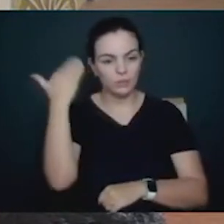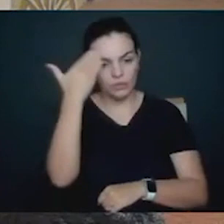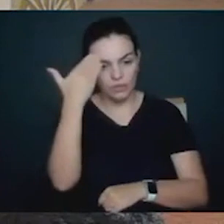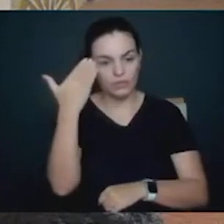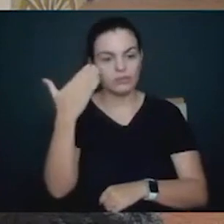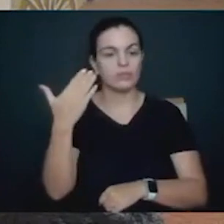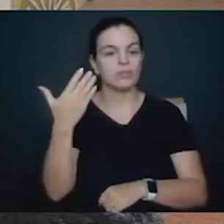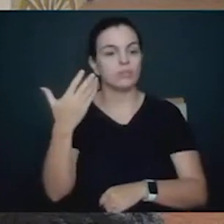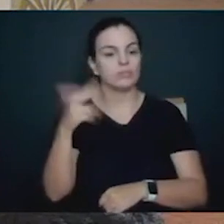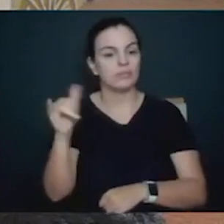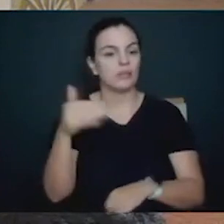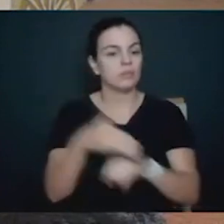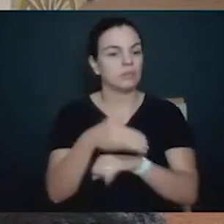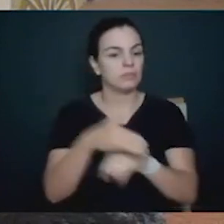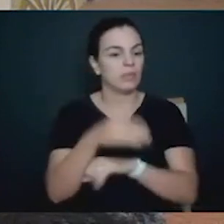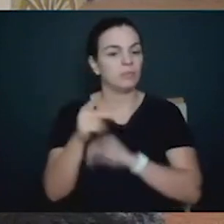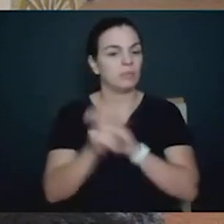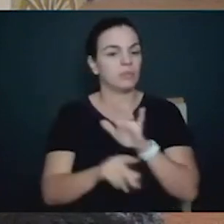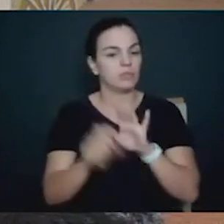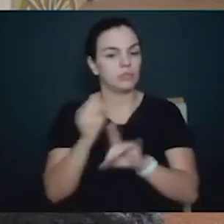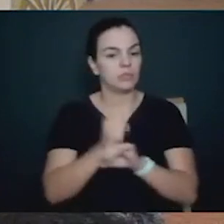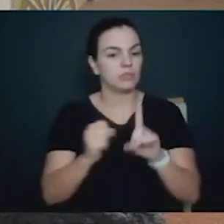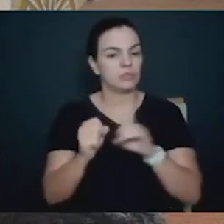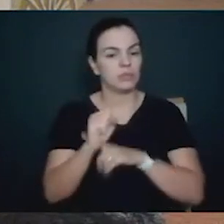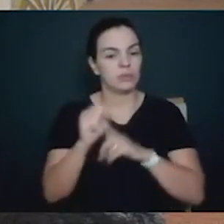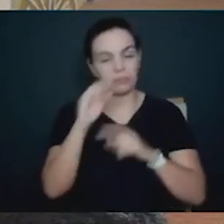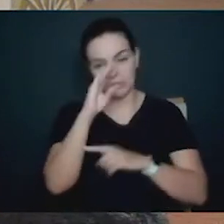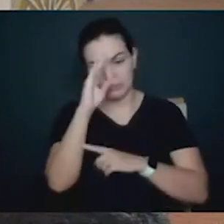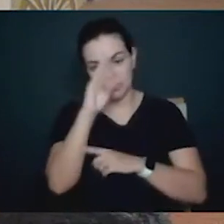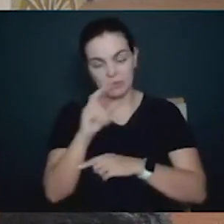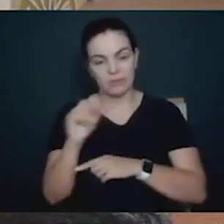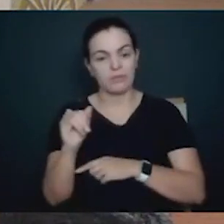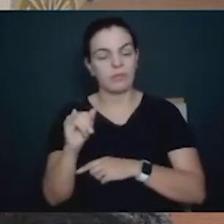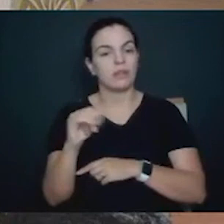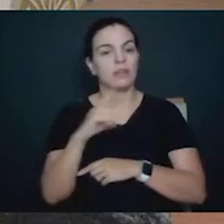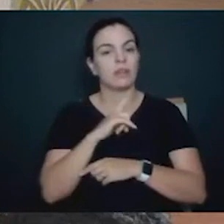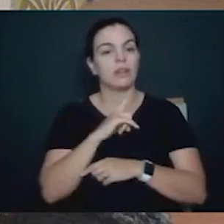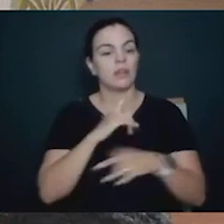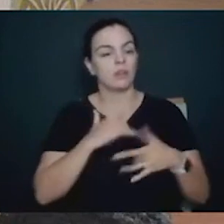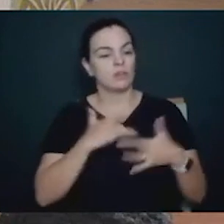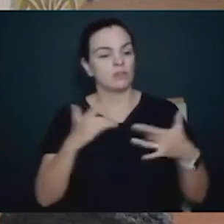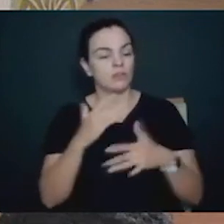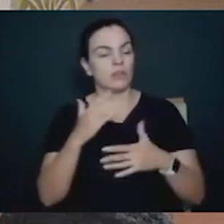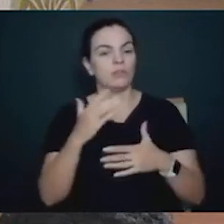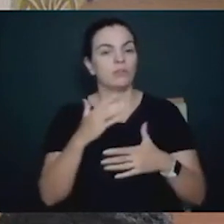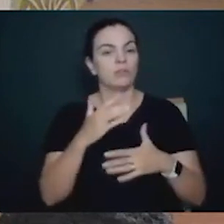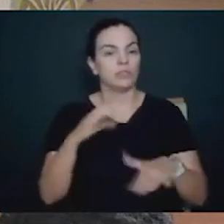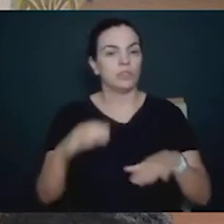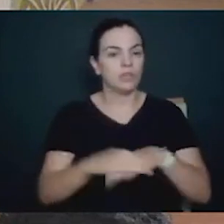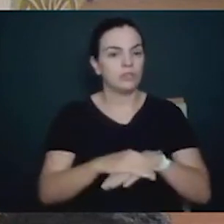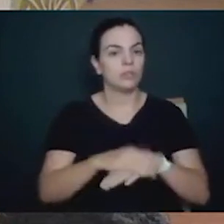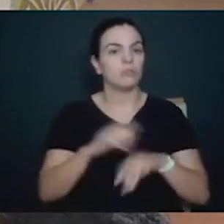projetos sociais e entidades que serão os principais beneficiários pela doação de calçados, materiais esportivos arrecadados em